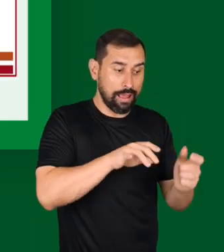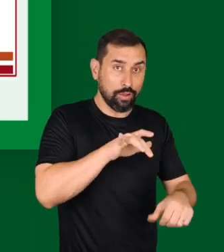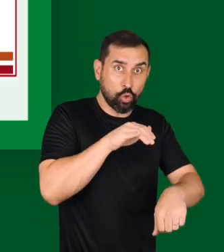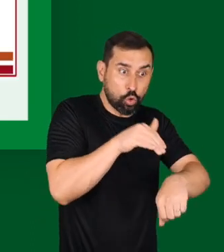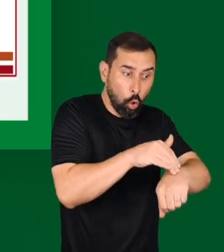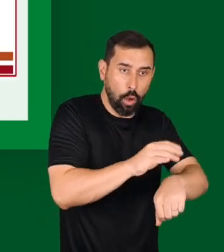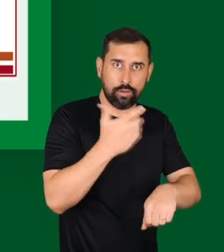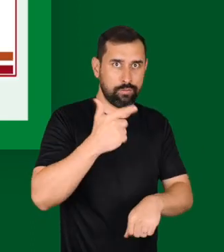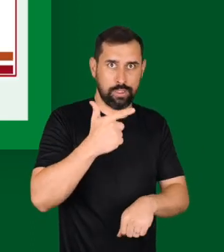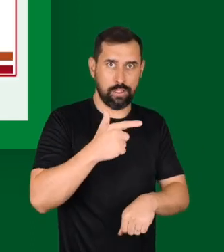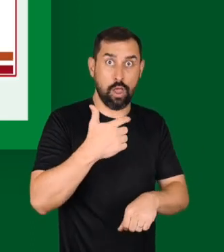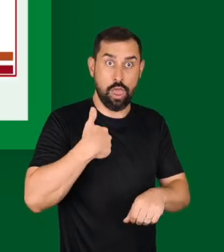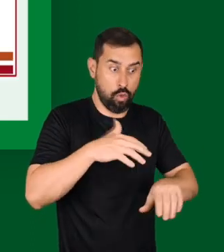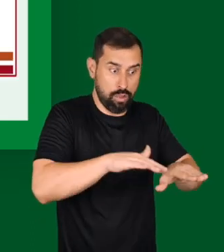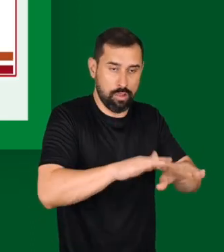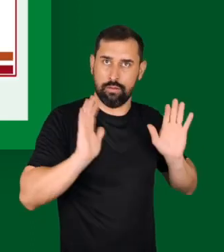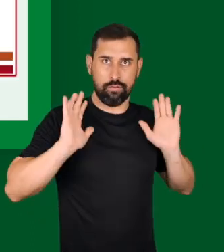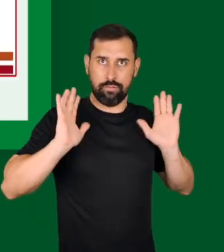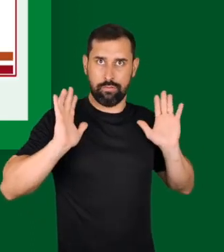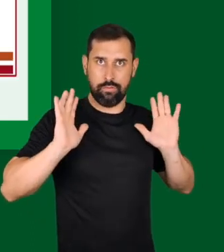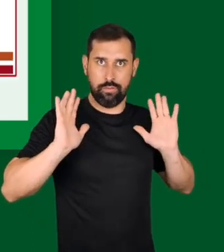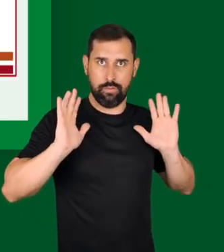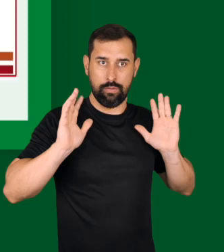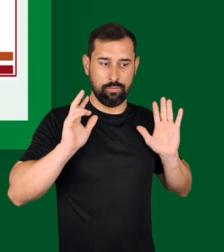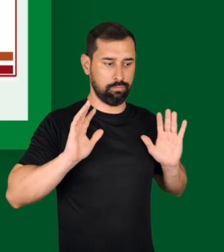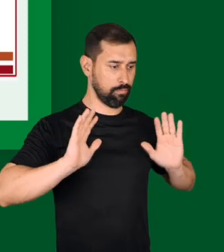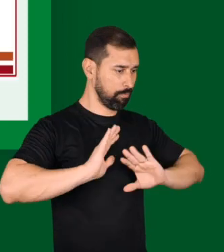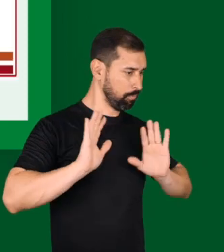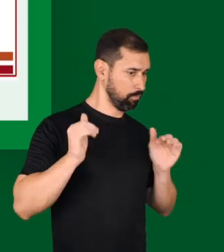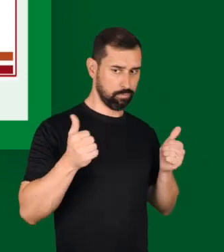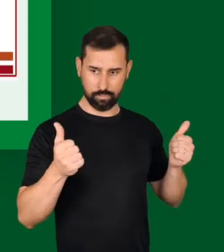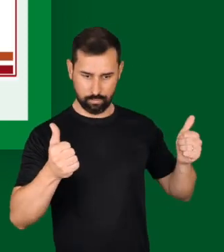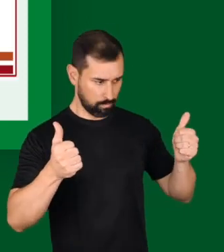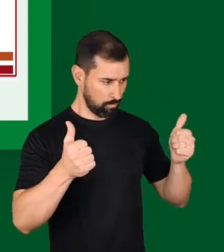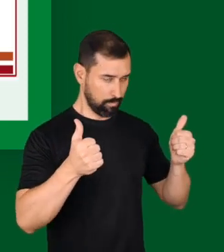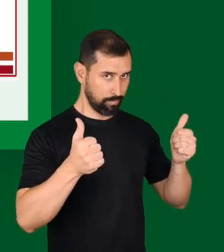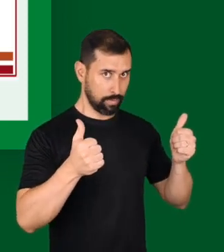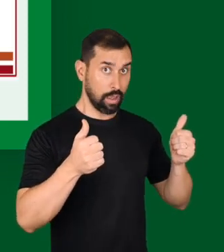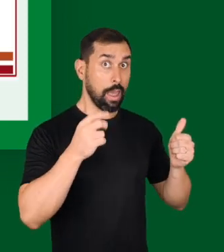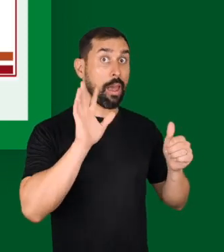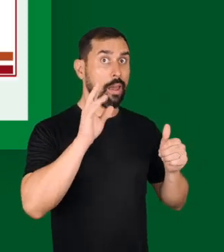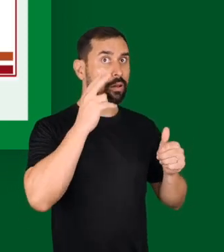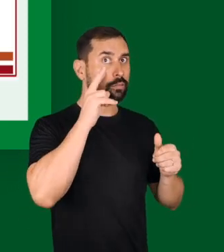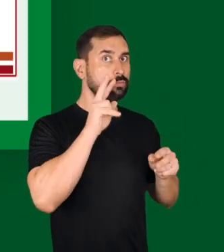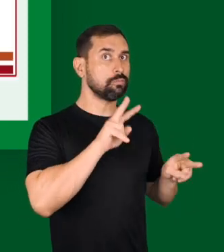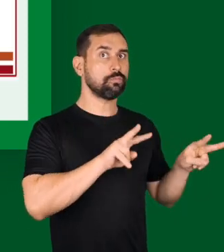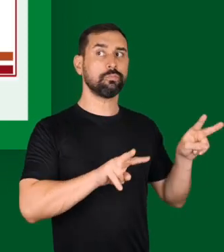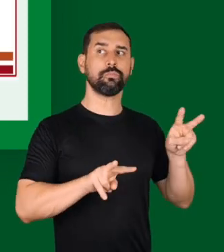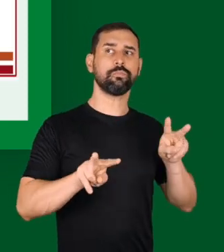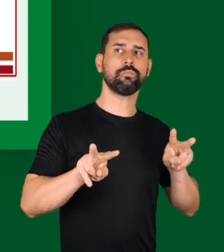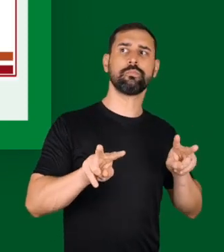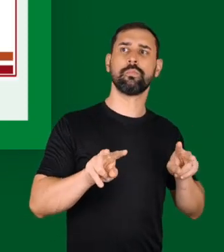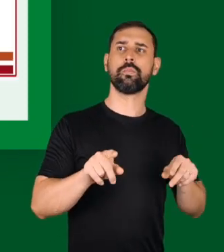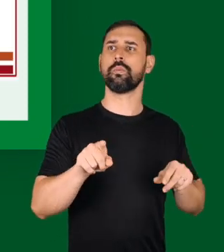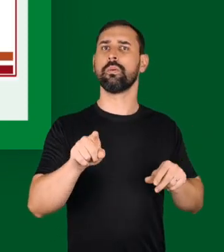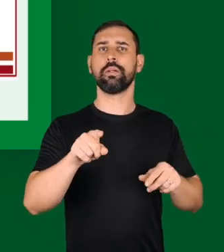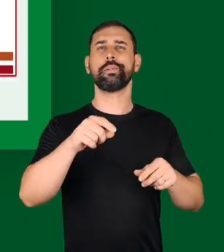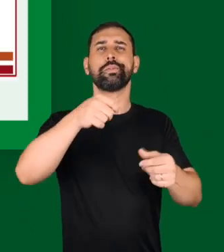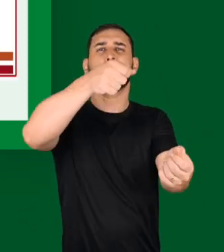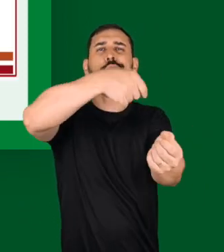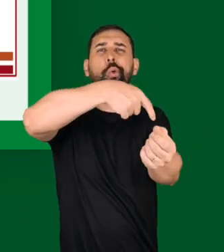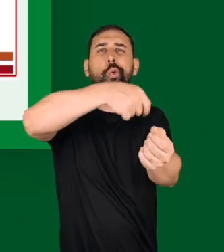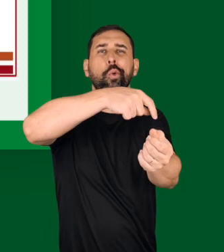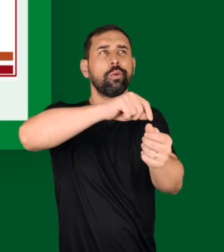tocando no paciente, então eu estou fora da área do choque. 2, vocês estão fora. Você tem que olhar ao redor e ver se não tem alguém que